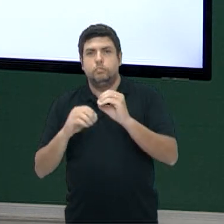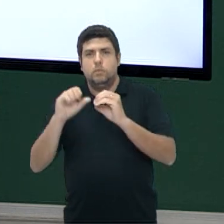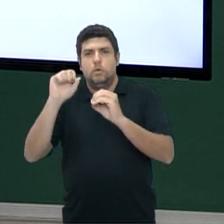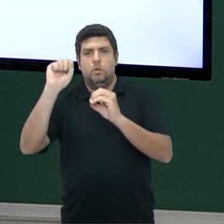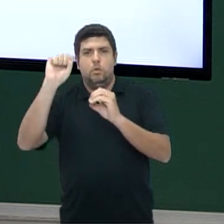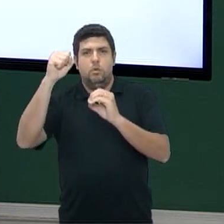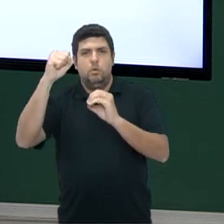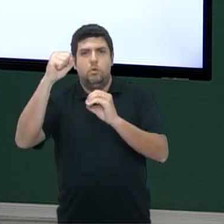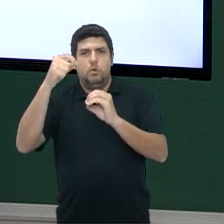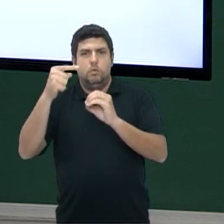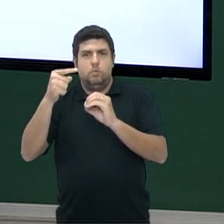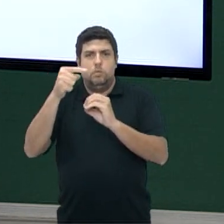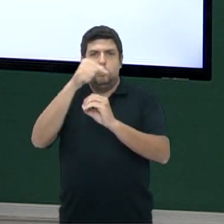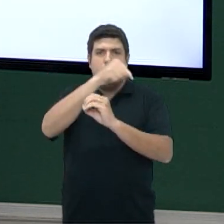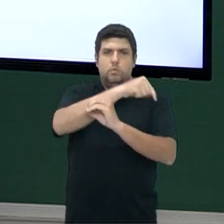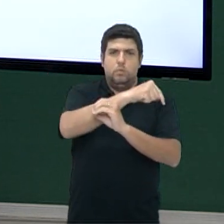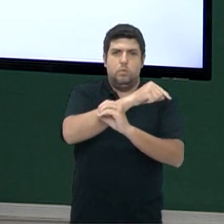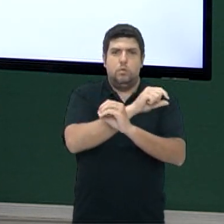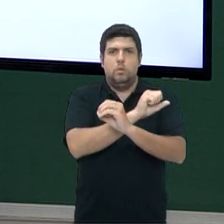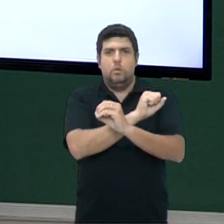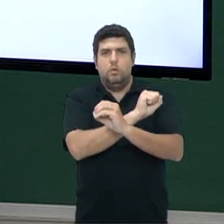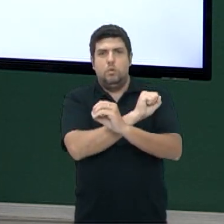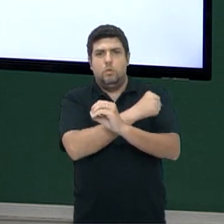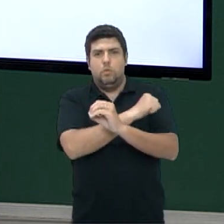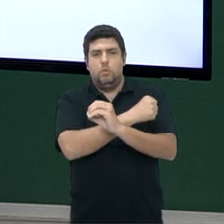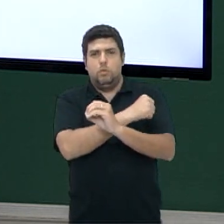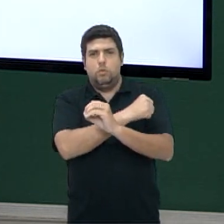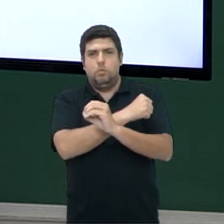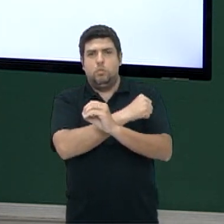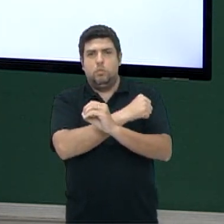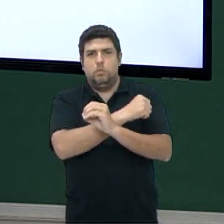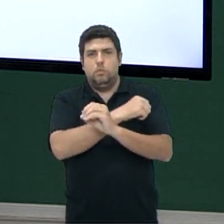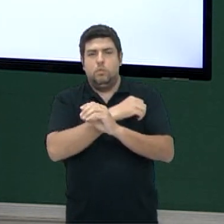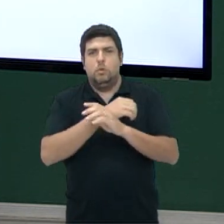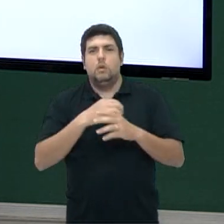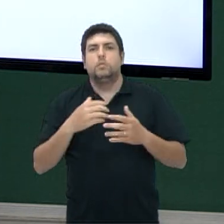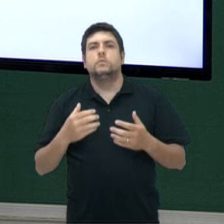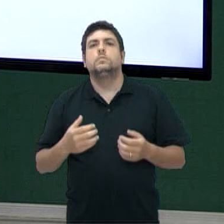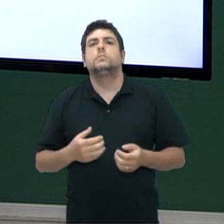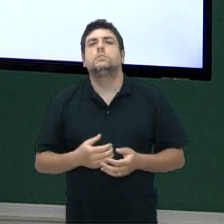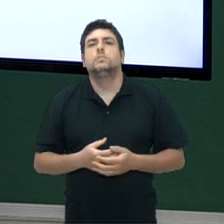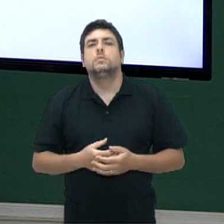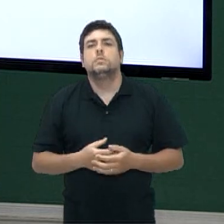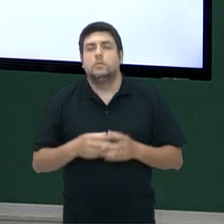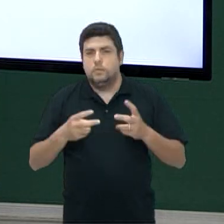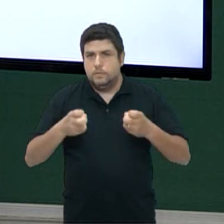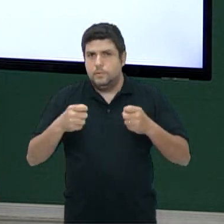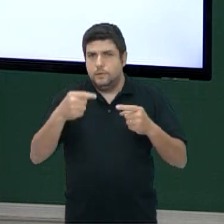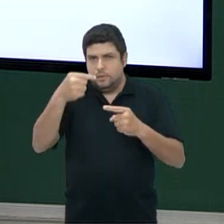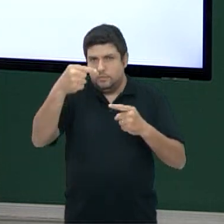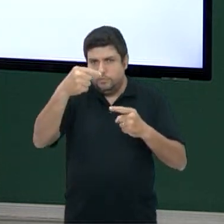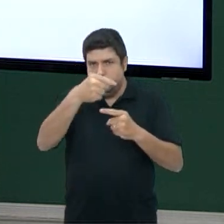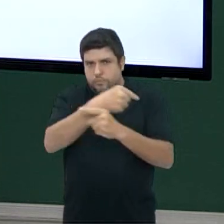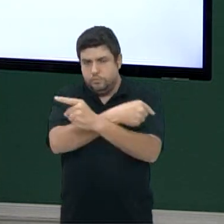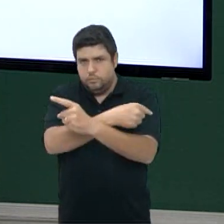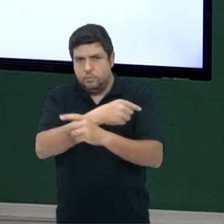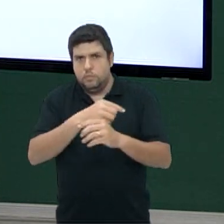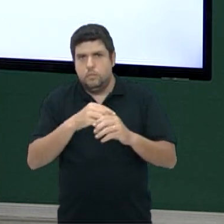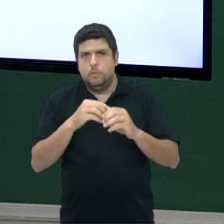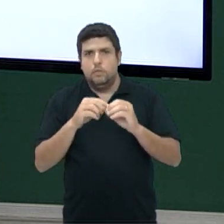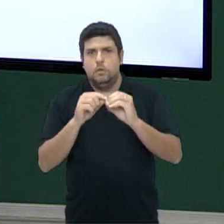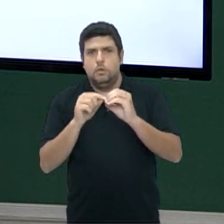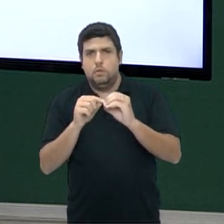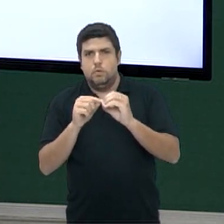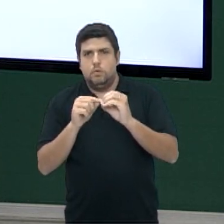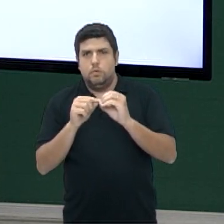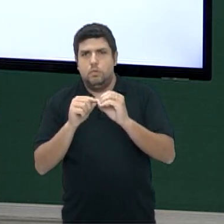certo? Essa outra força que está desse lado aqui, que está no sentido oposto, está na mesma direção, certo?